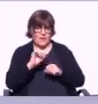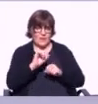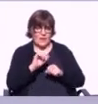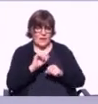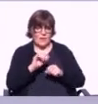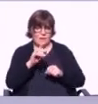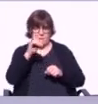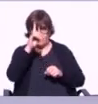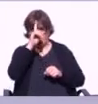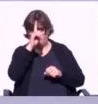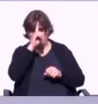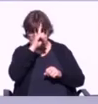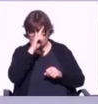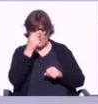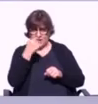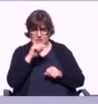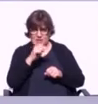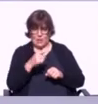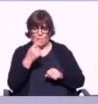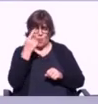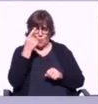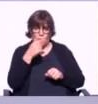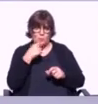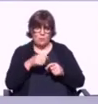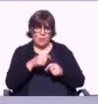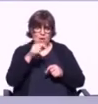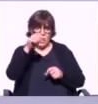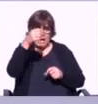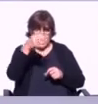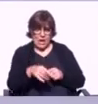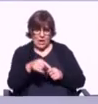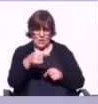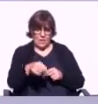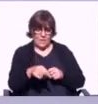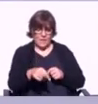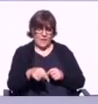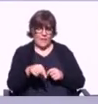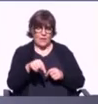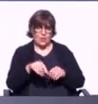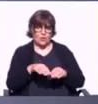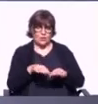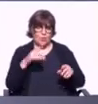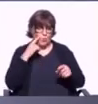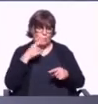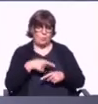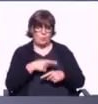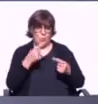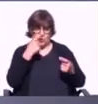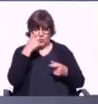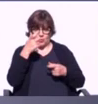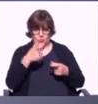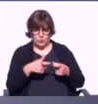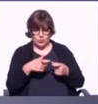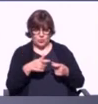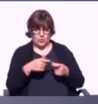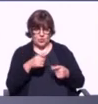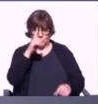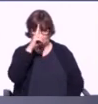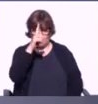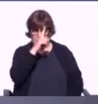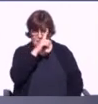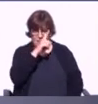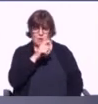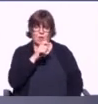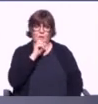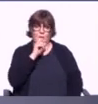Madrid, o Atlético de Madrid, onde um artefacto desses caindo embaixo na zona do público dos adeptos do Atlético de Madrid